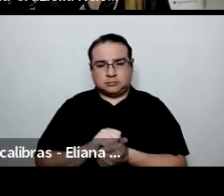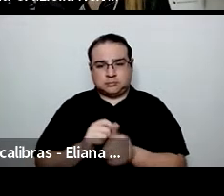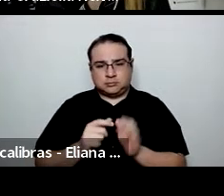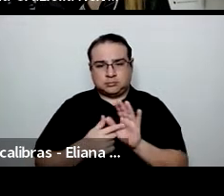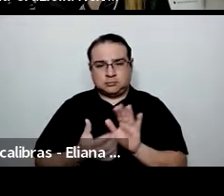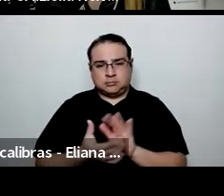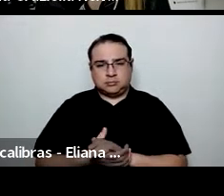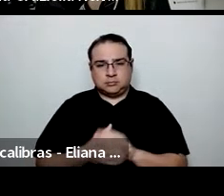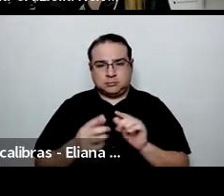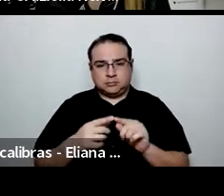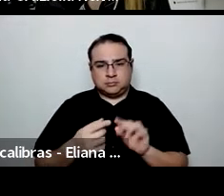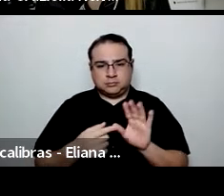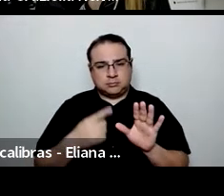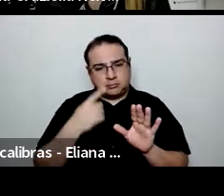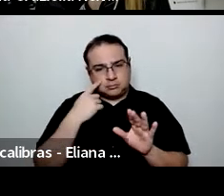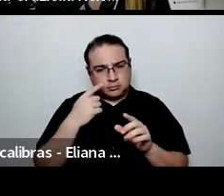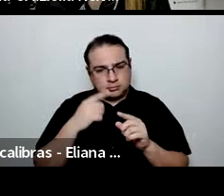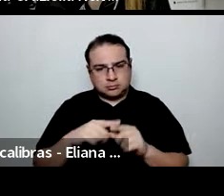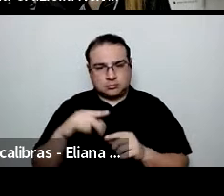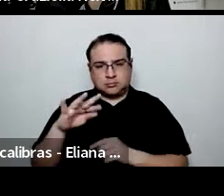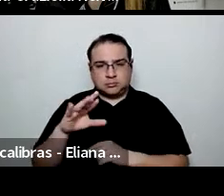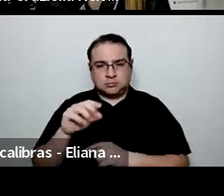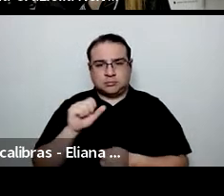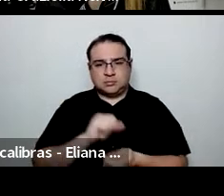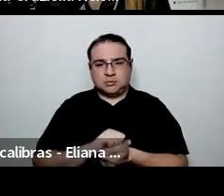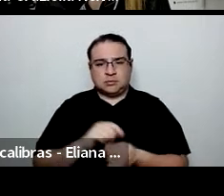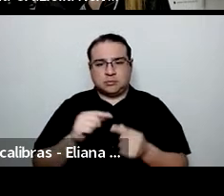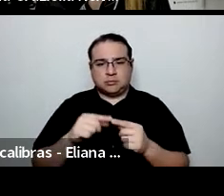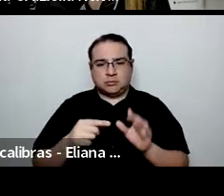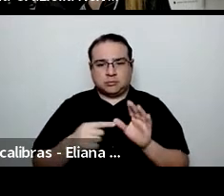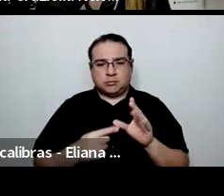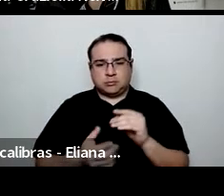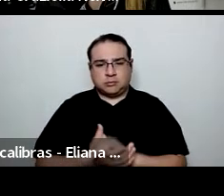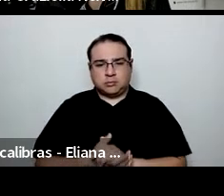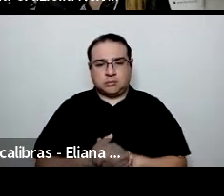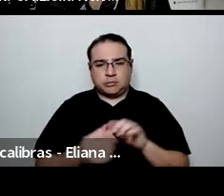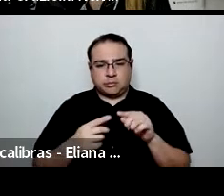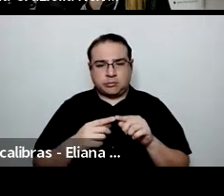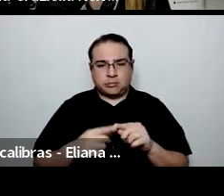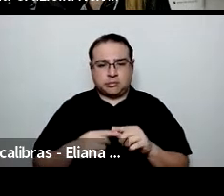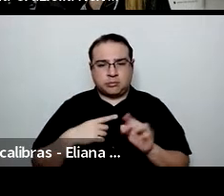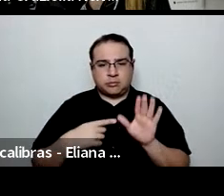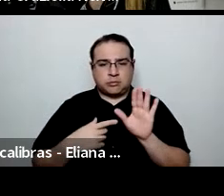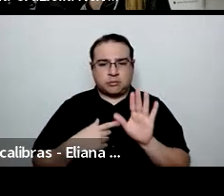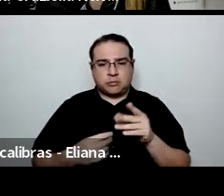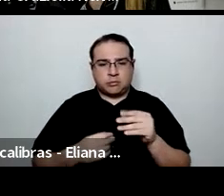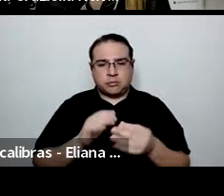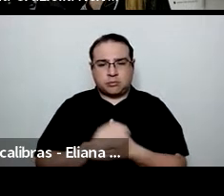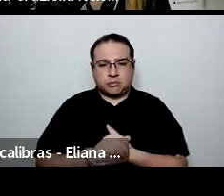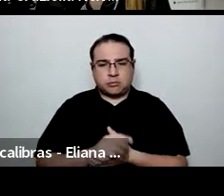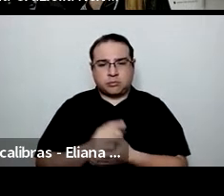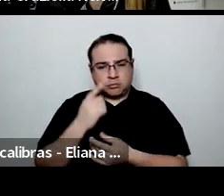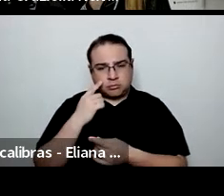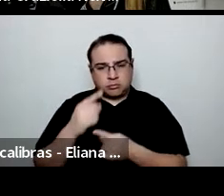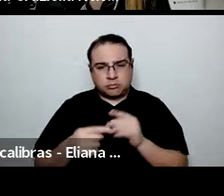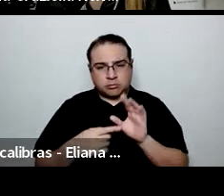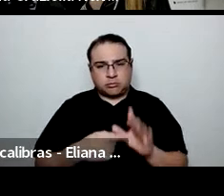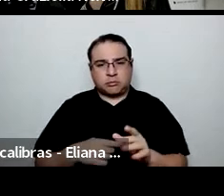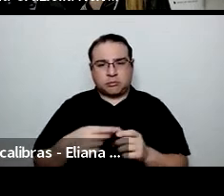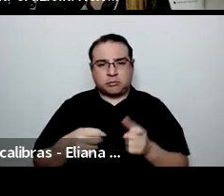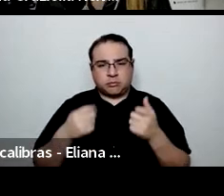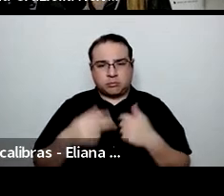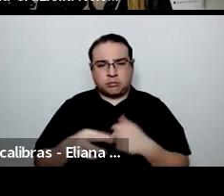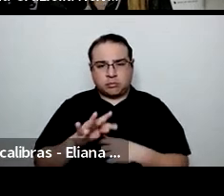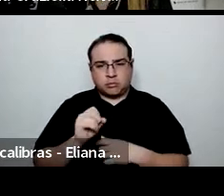age extinguindo o feito com resolução do mérito com fulcro no artigo 487 inciso 1 do Código de Processo Civil com a palavra